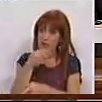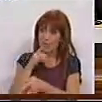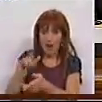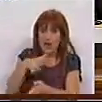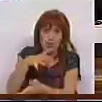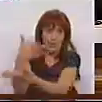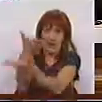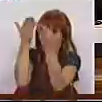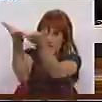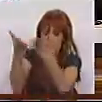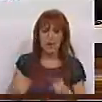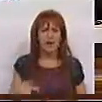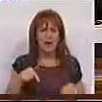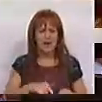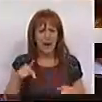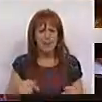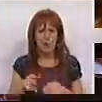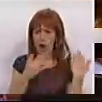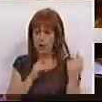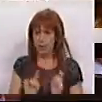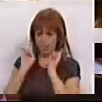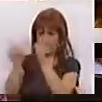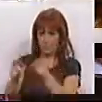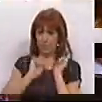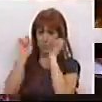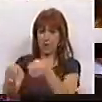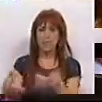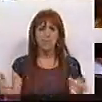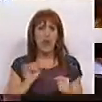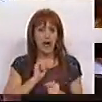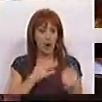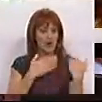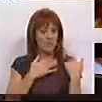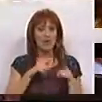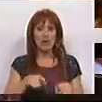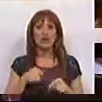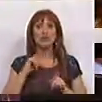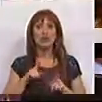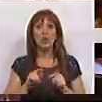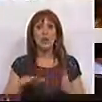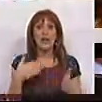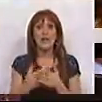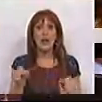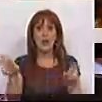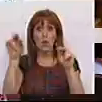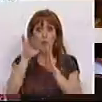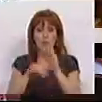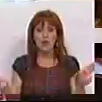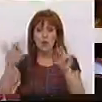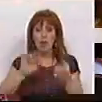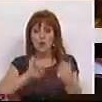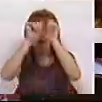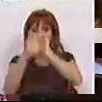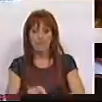dar explicações. Neste momento a responsabilidade é vossa. A nossa responsabilidade foi pôr num programa de